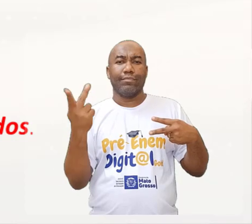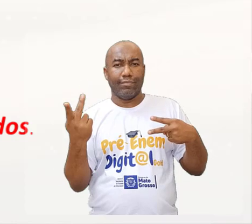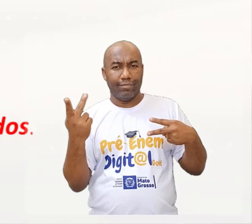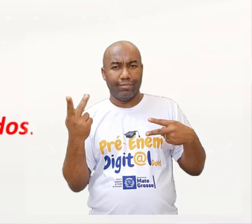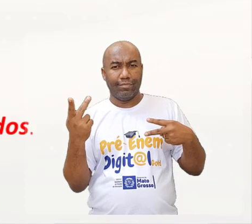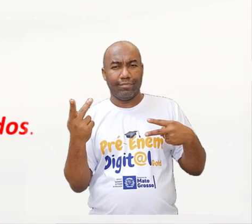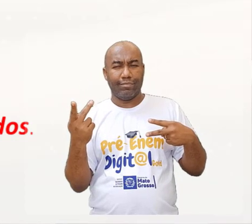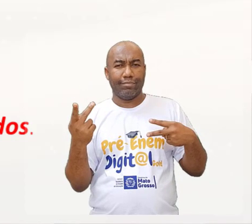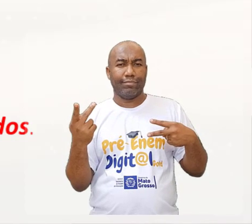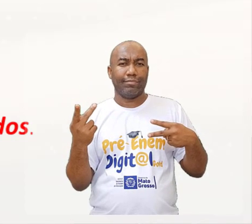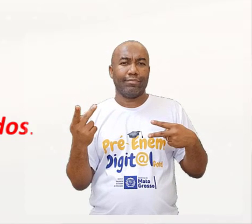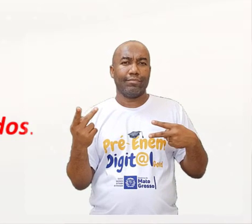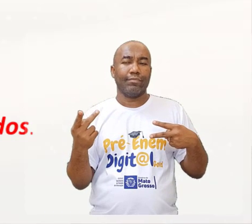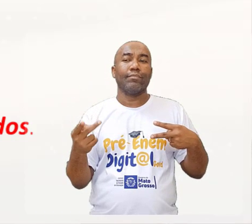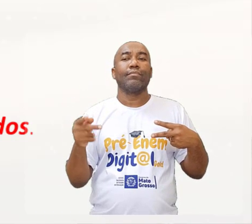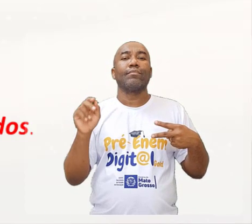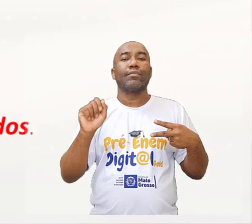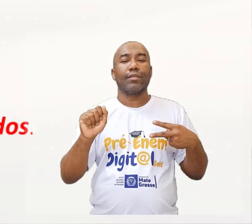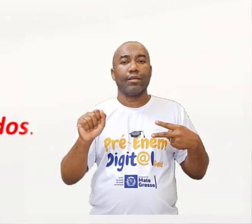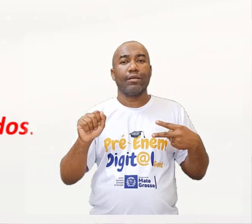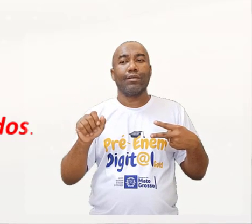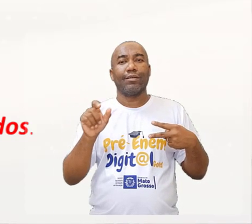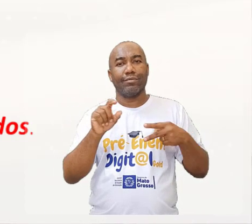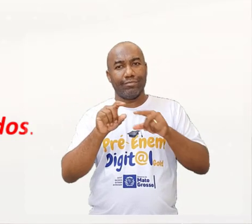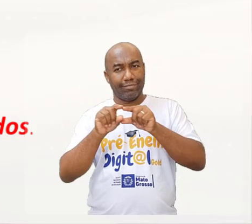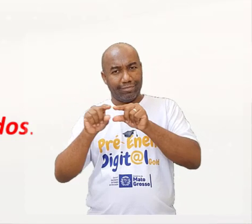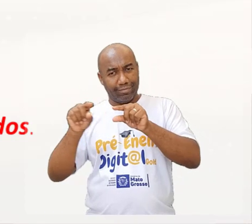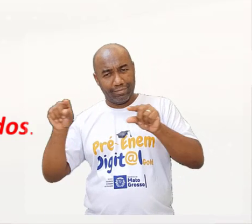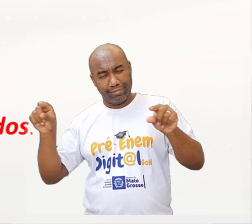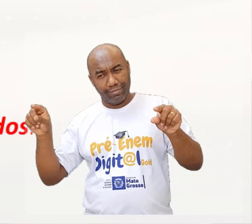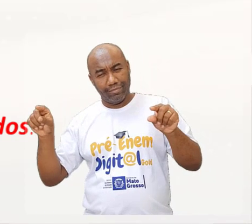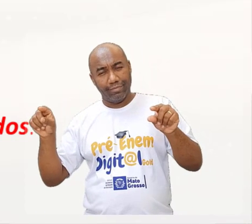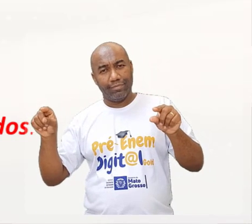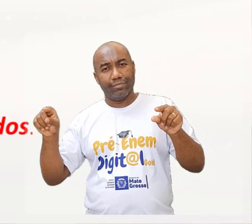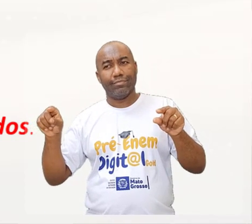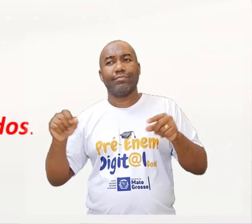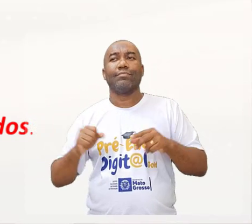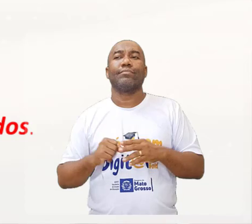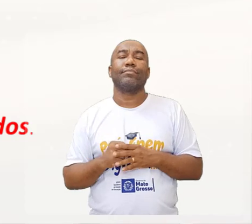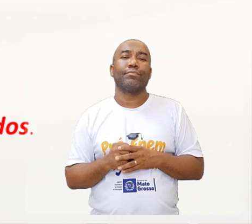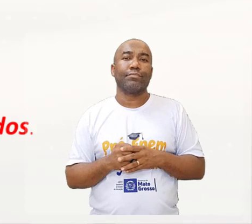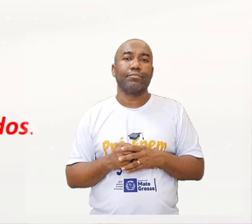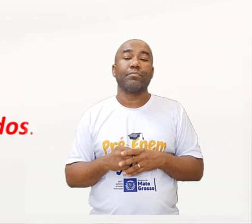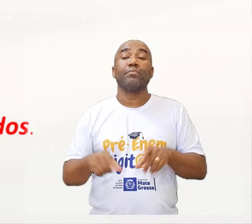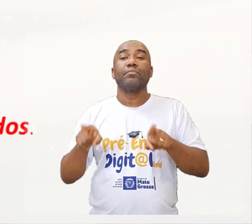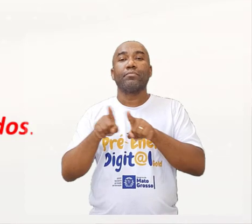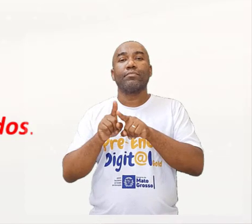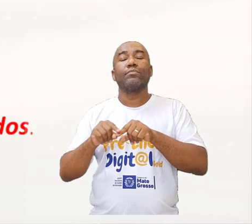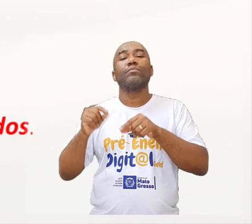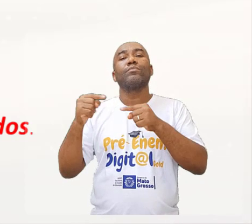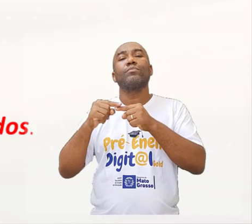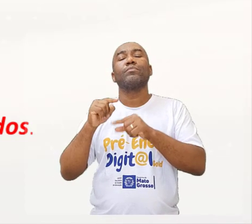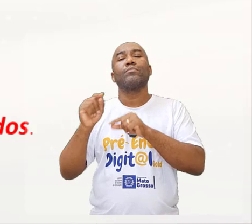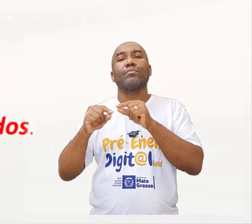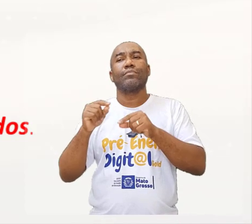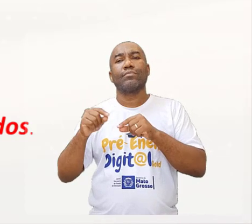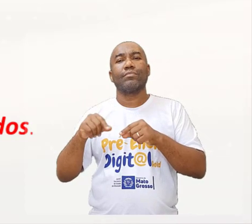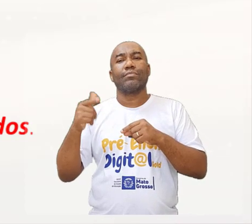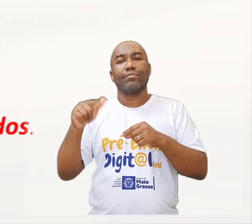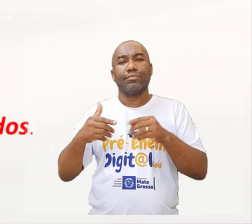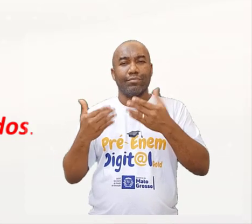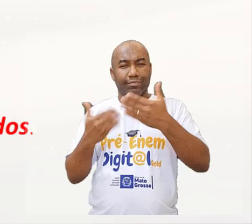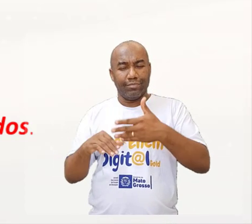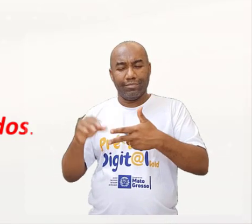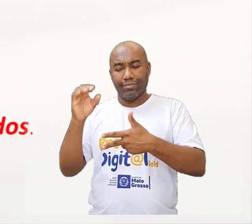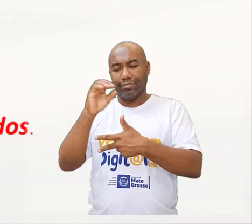H de hormônio, AD de antidiurético. É o hormônio que mais caiu